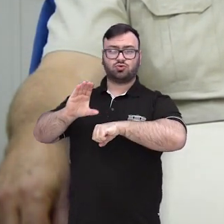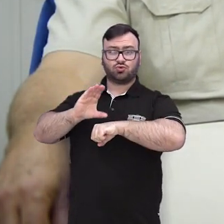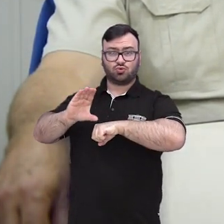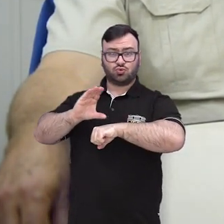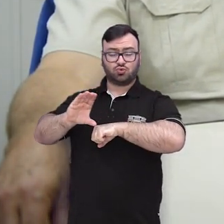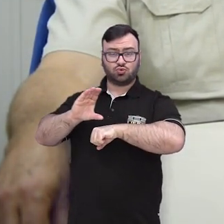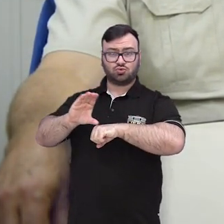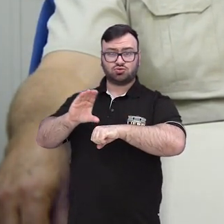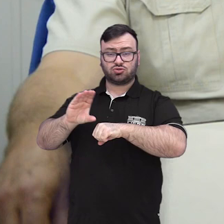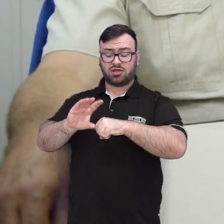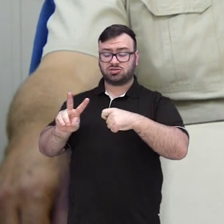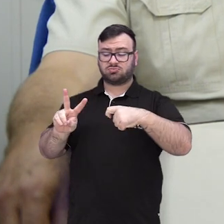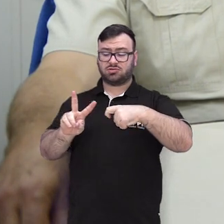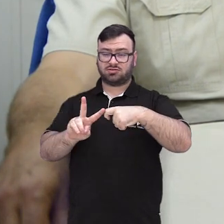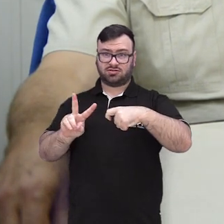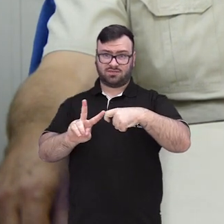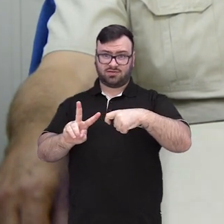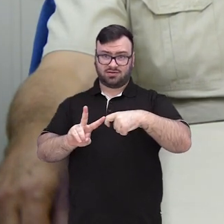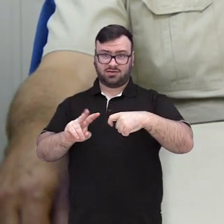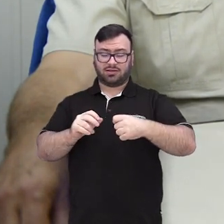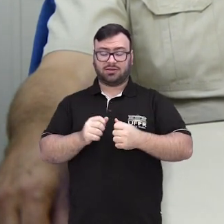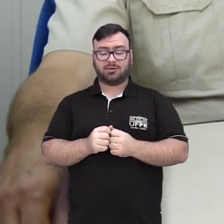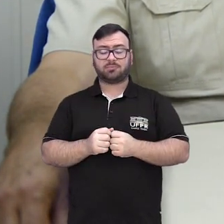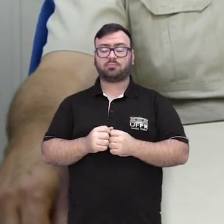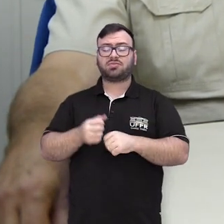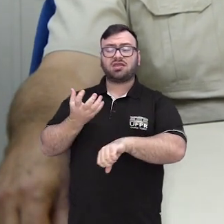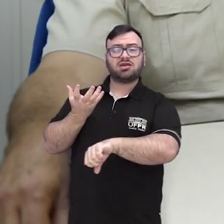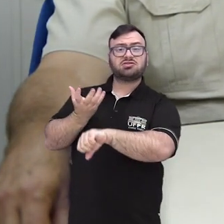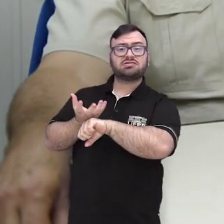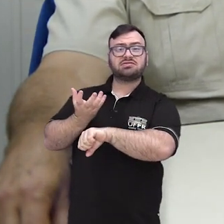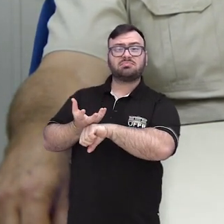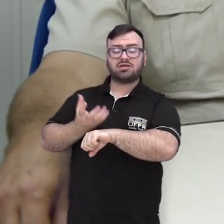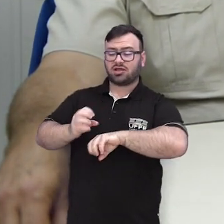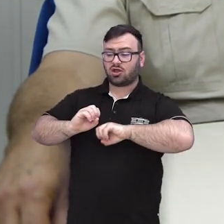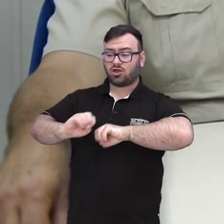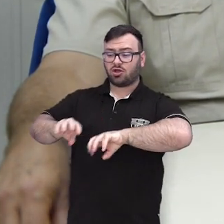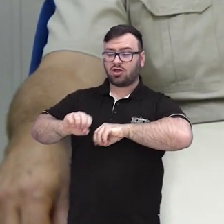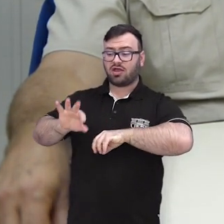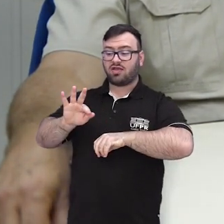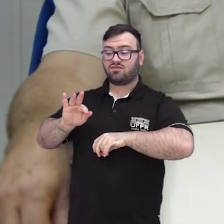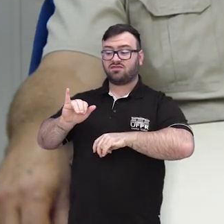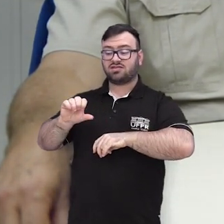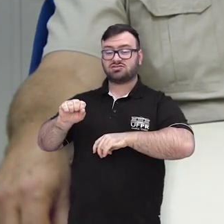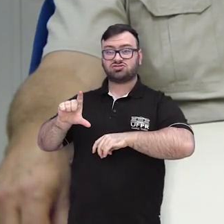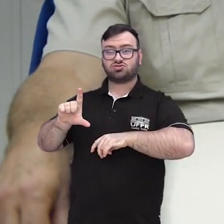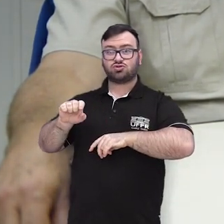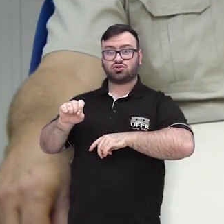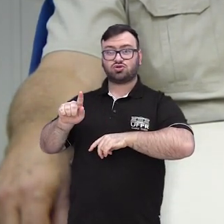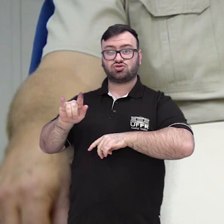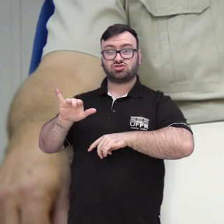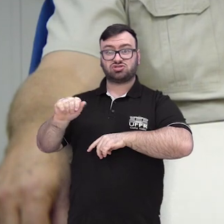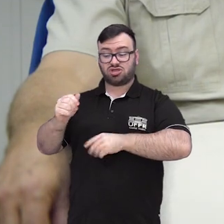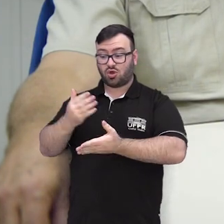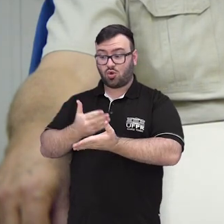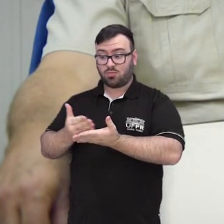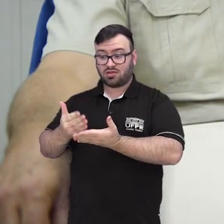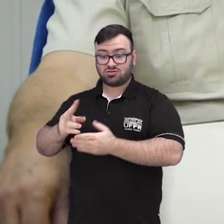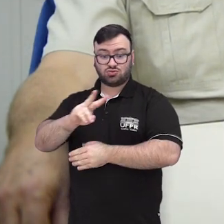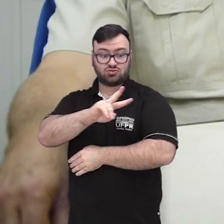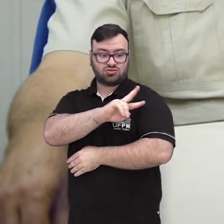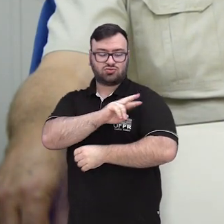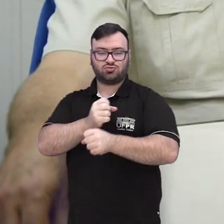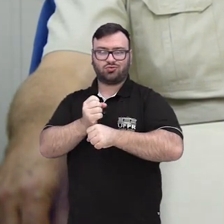campus Palotina, para o curso de medicina veterinária. E a disciplina que eu leciono, que é fisiologia veterinária, é uma disciplina que começa no segundo ano do